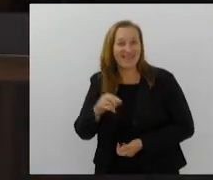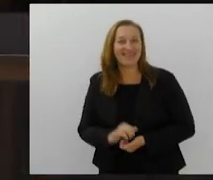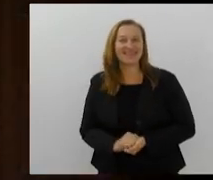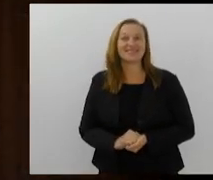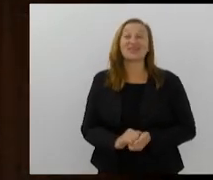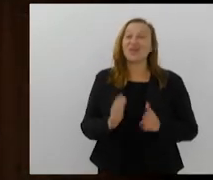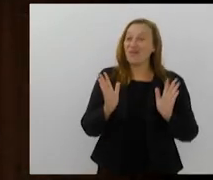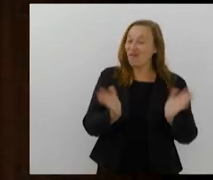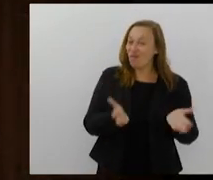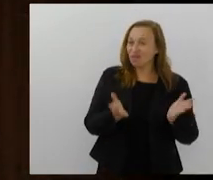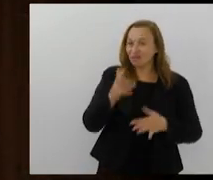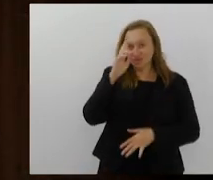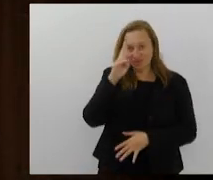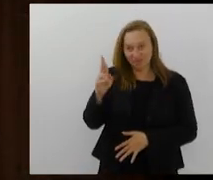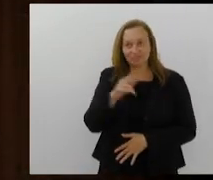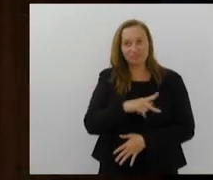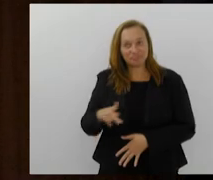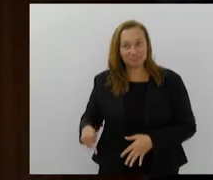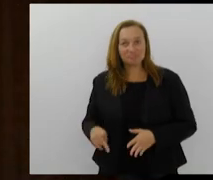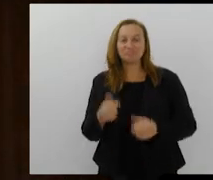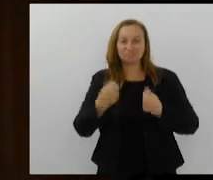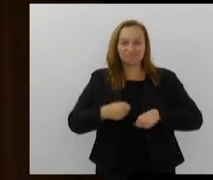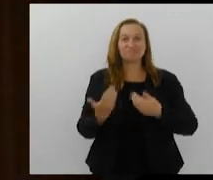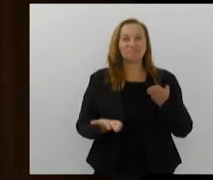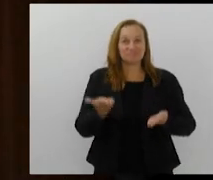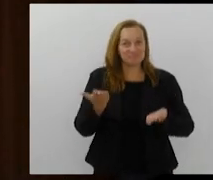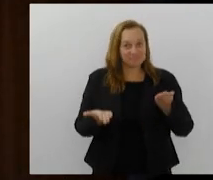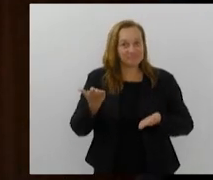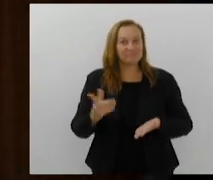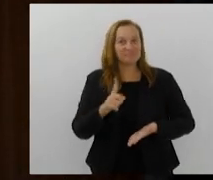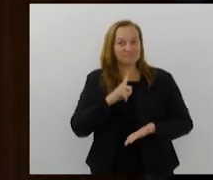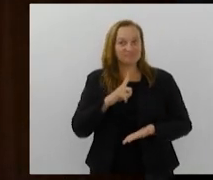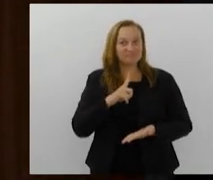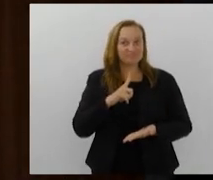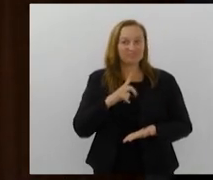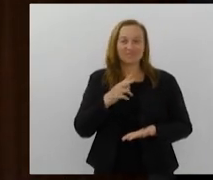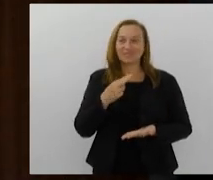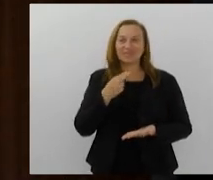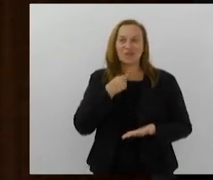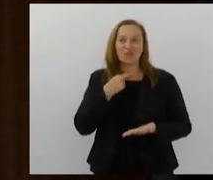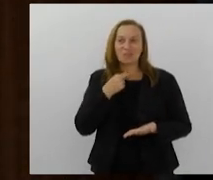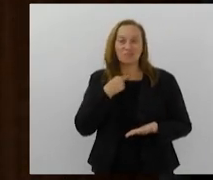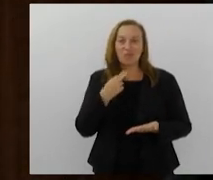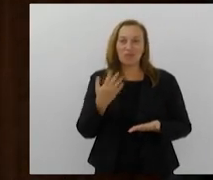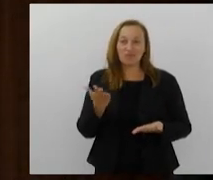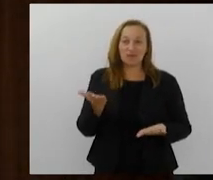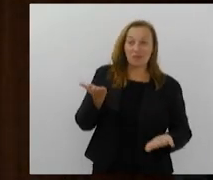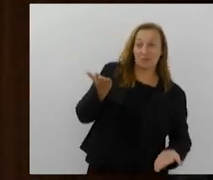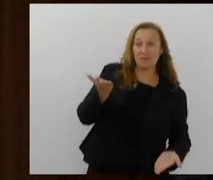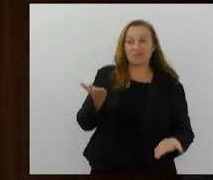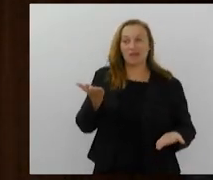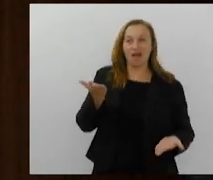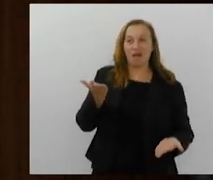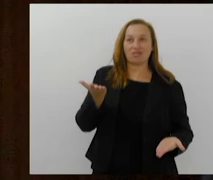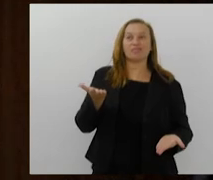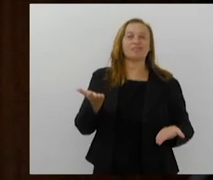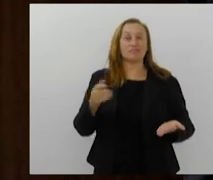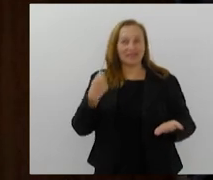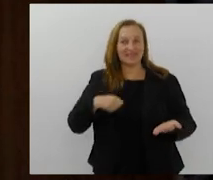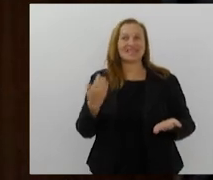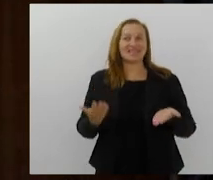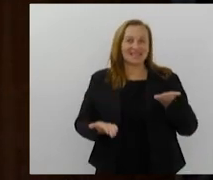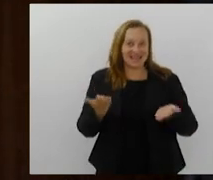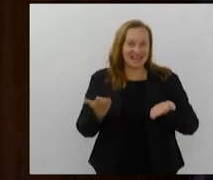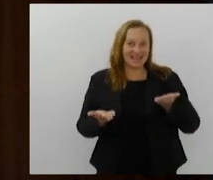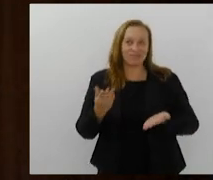Excelência hoje tem que ter o ponto de equilíbrio, tem que ficar segurando para cá, segurando para lá. Mas, de qualquer maneira, eu